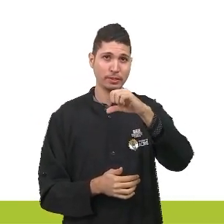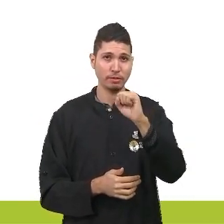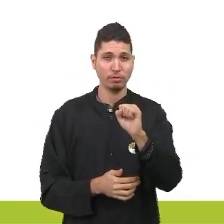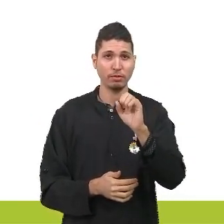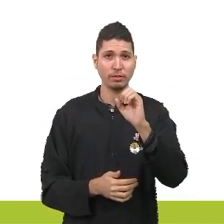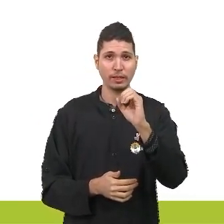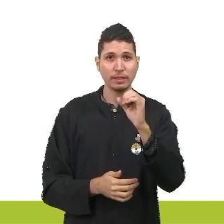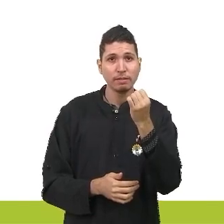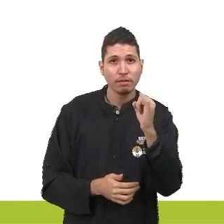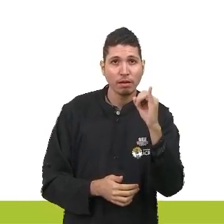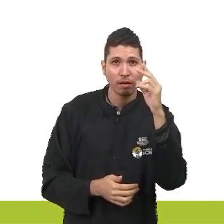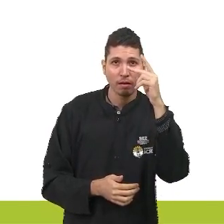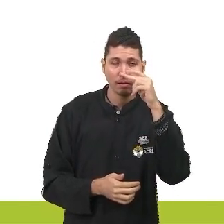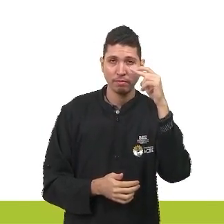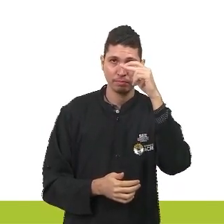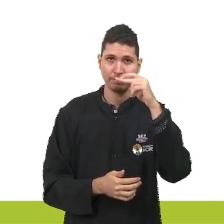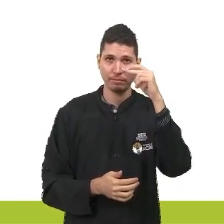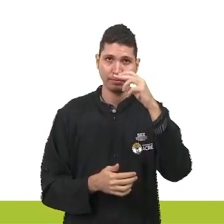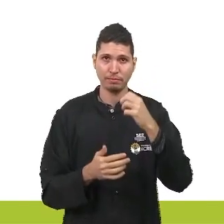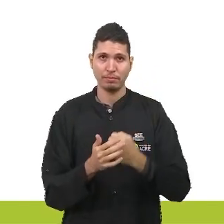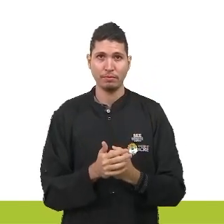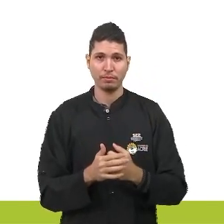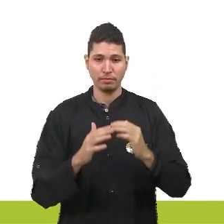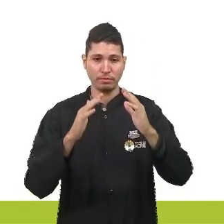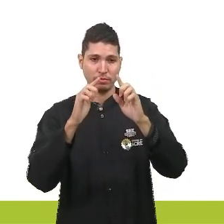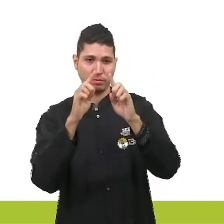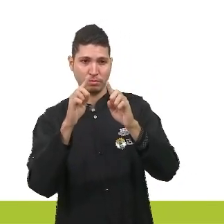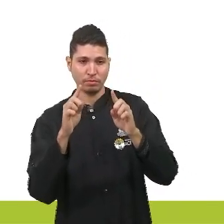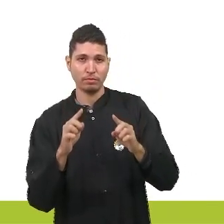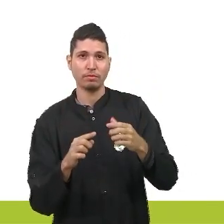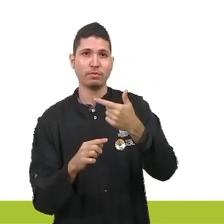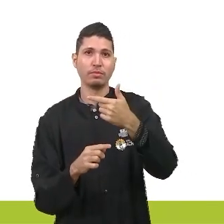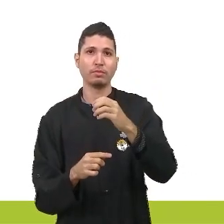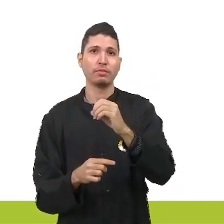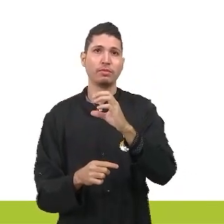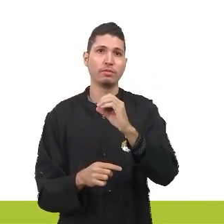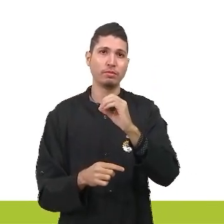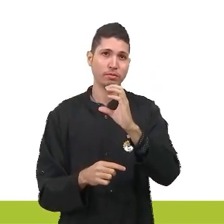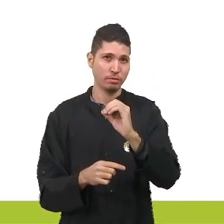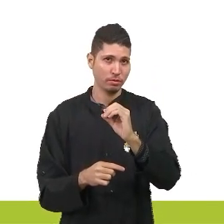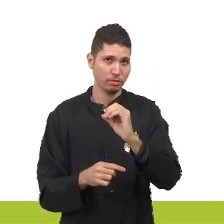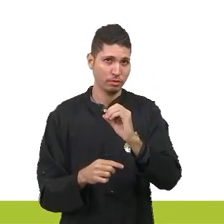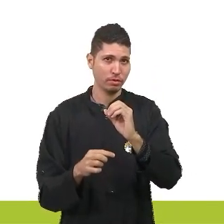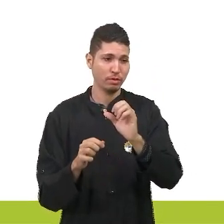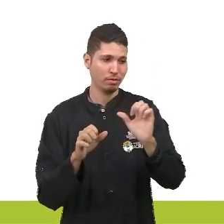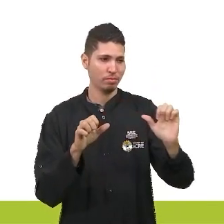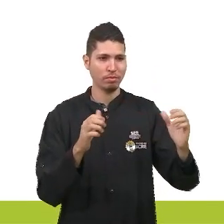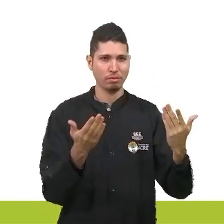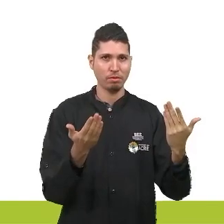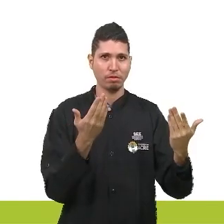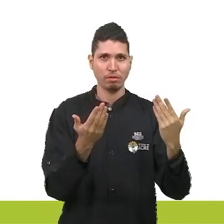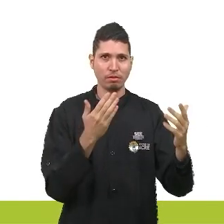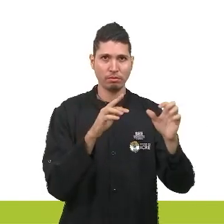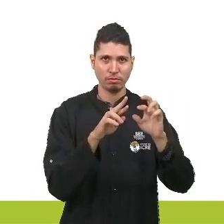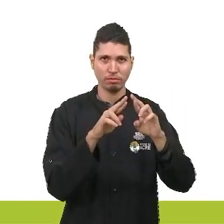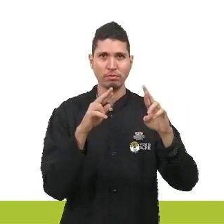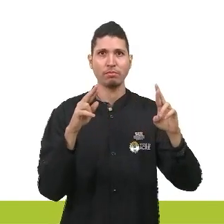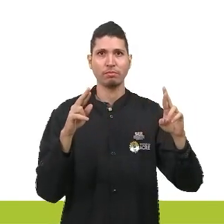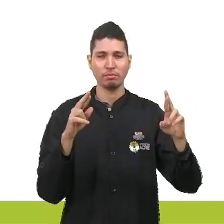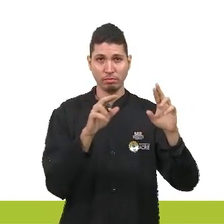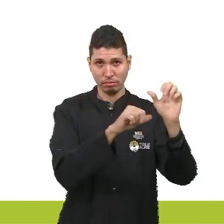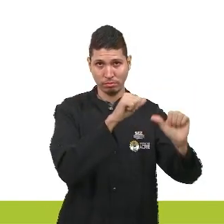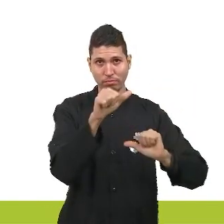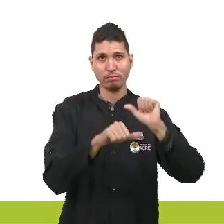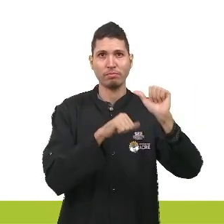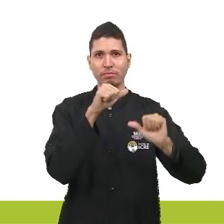você observar com a pirâmide de 2000, já há uma grande mudança, tá? Então, nós temos aqui, como analisar uma